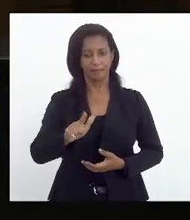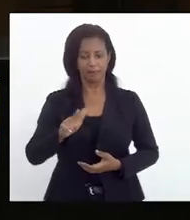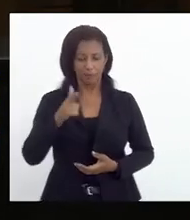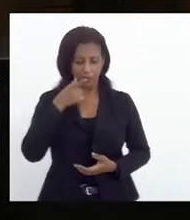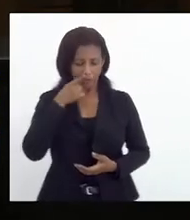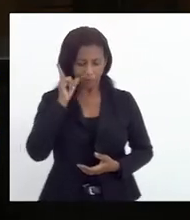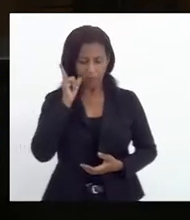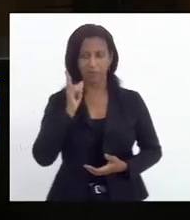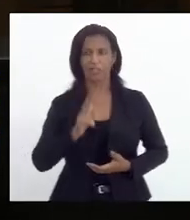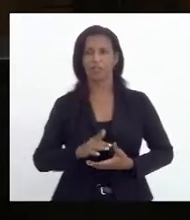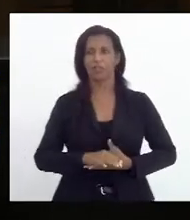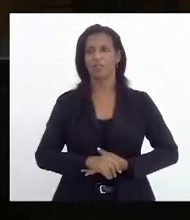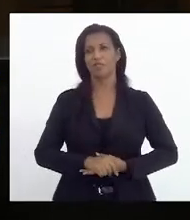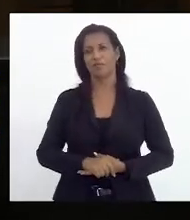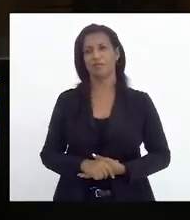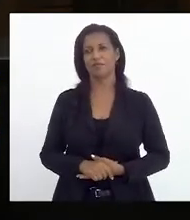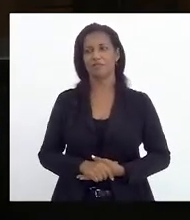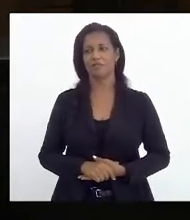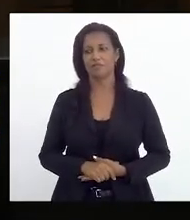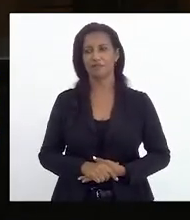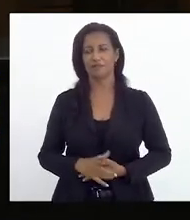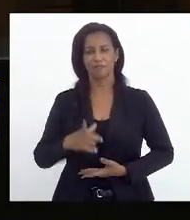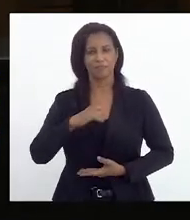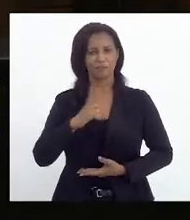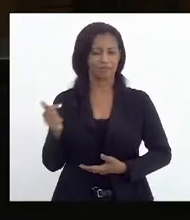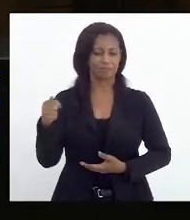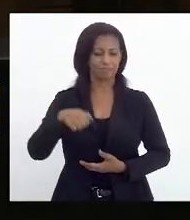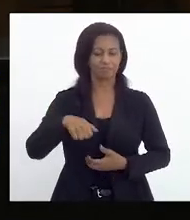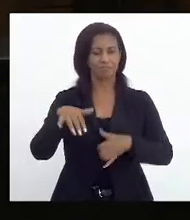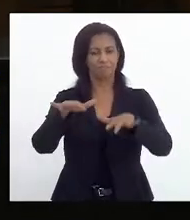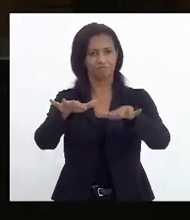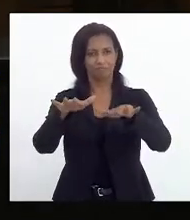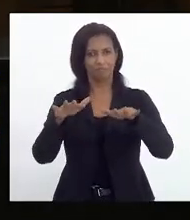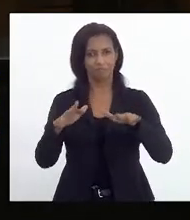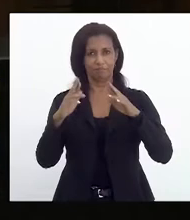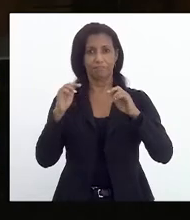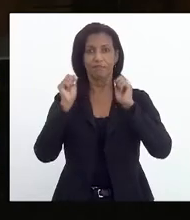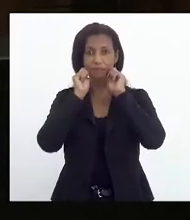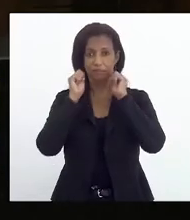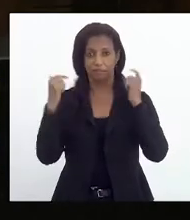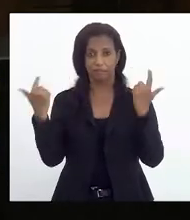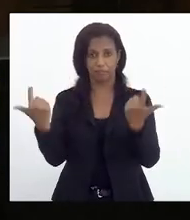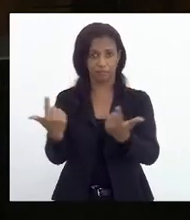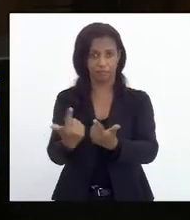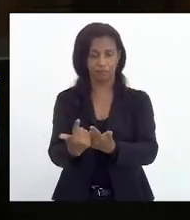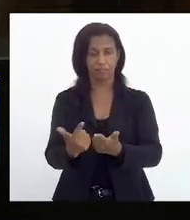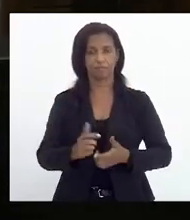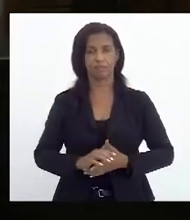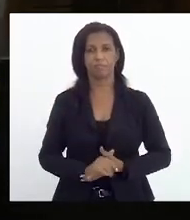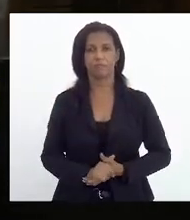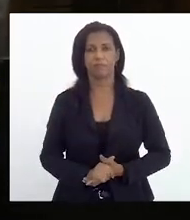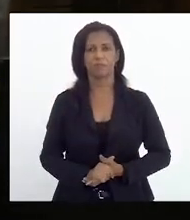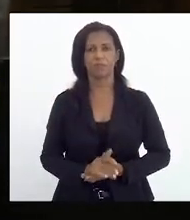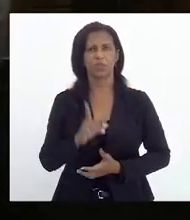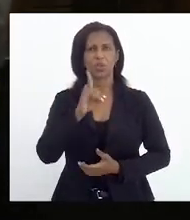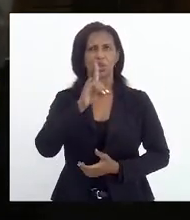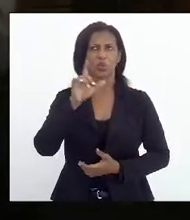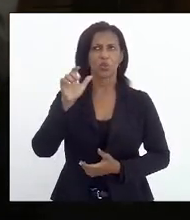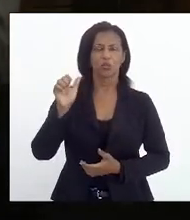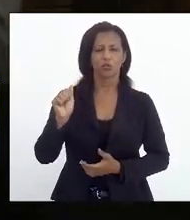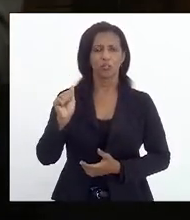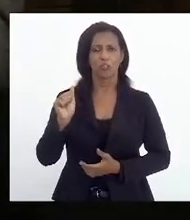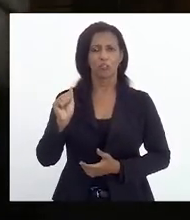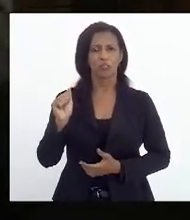dia de ontem nós fizemos aqui no plenário da Assembleia é um dia muito